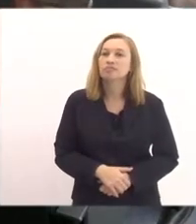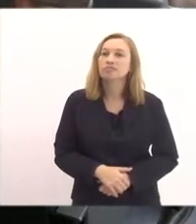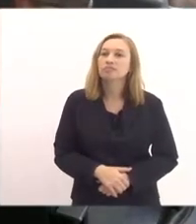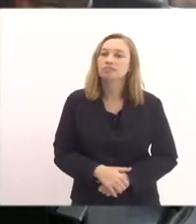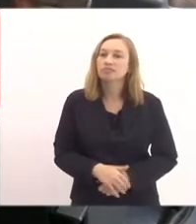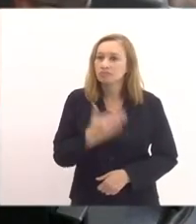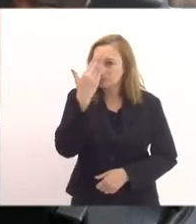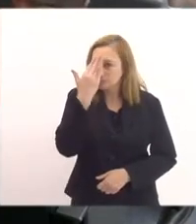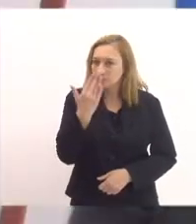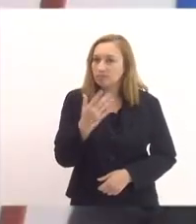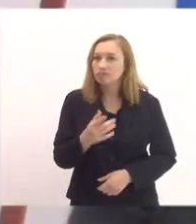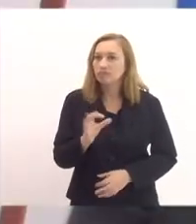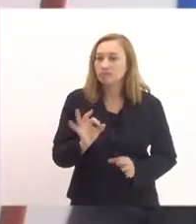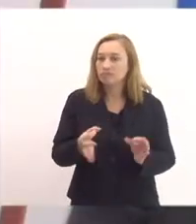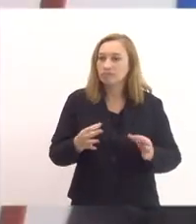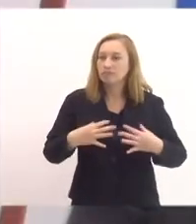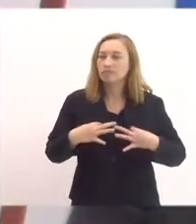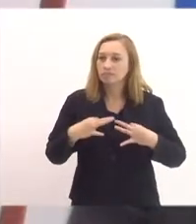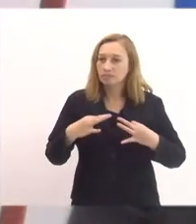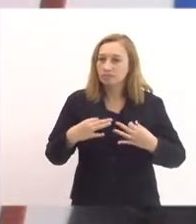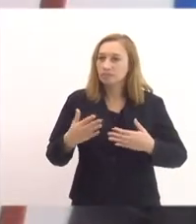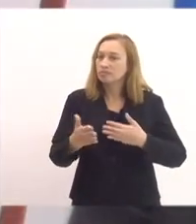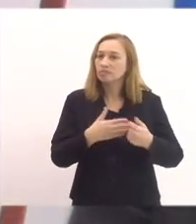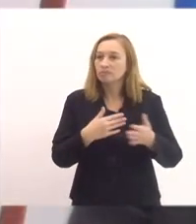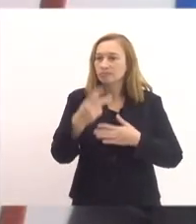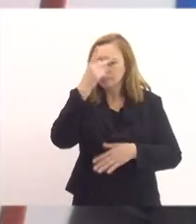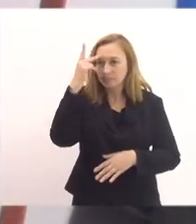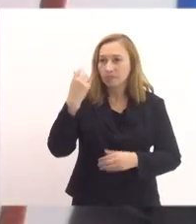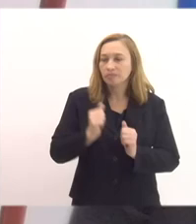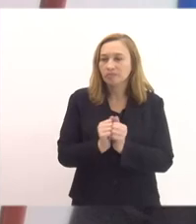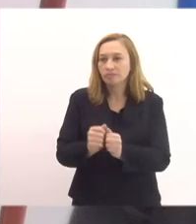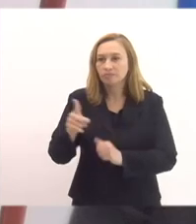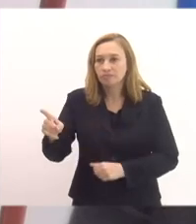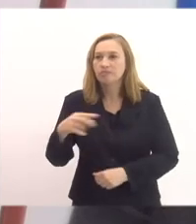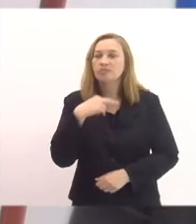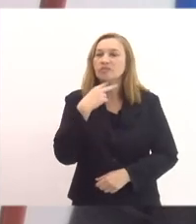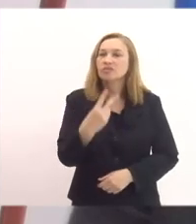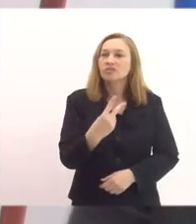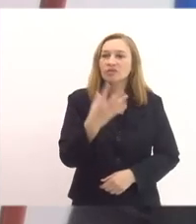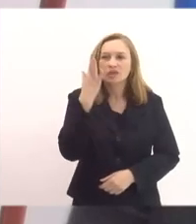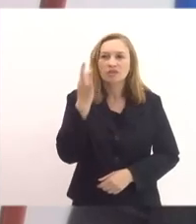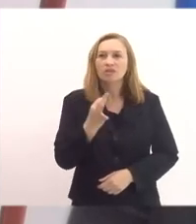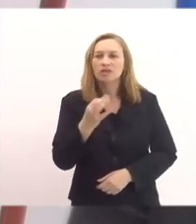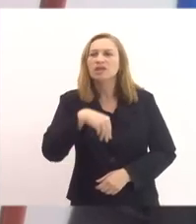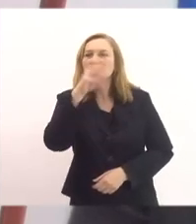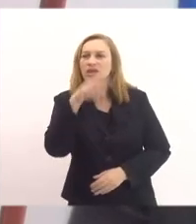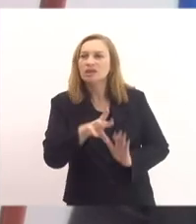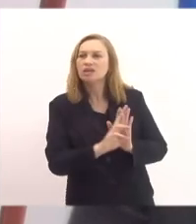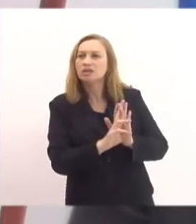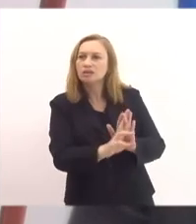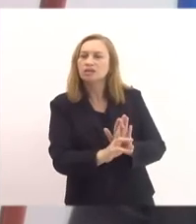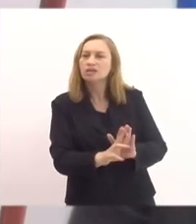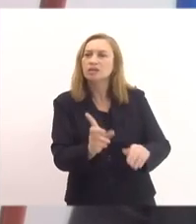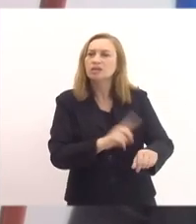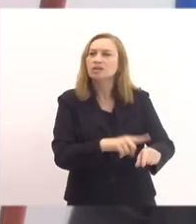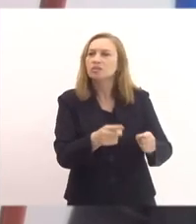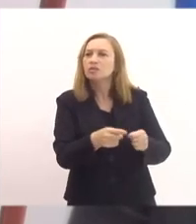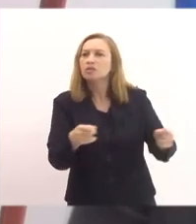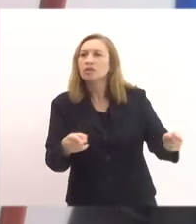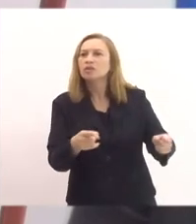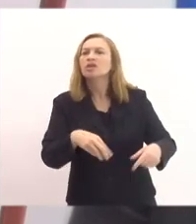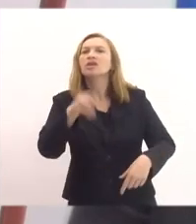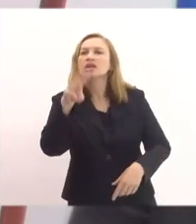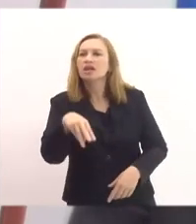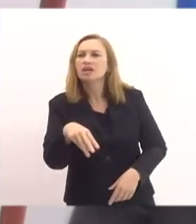Eu, obviamente, estou aberto a qualquer um que queira participar. Dei voz aqui, não sabia nem que era representante dos temporários. Cadê? Quem é que está